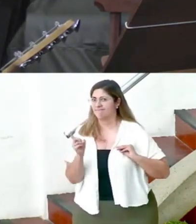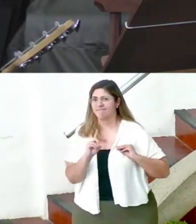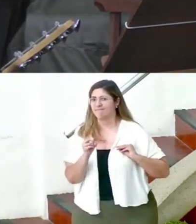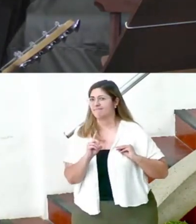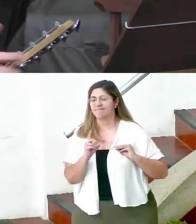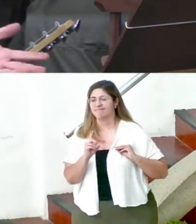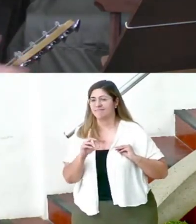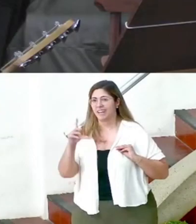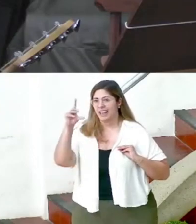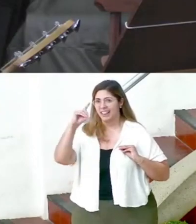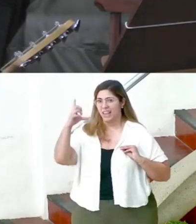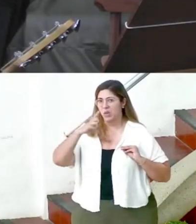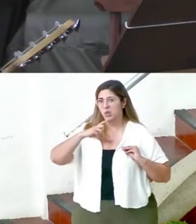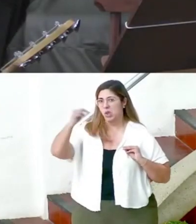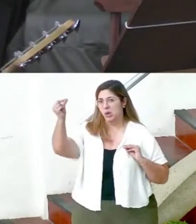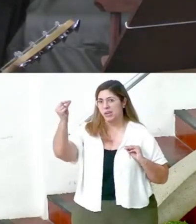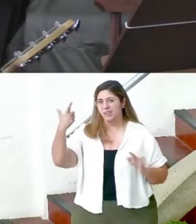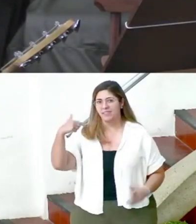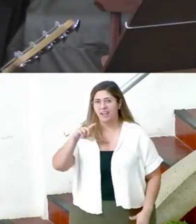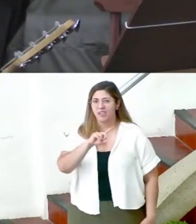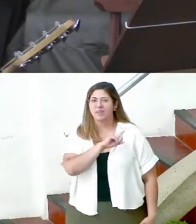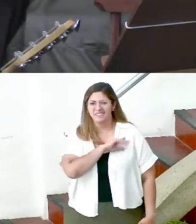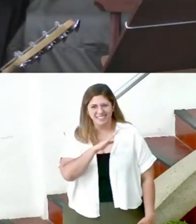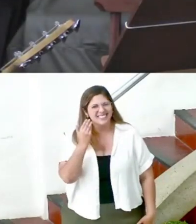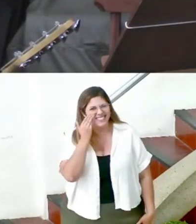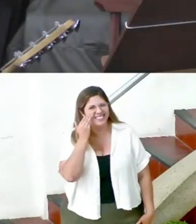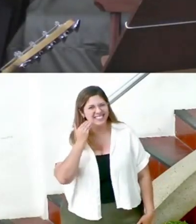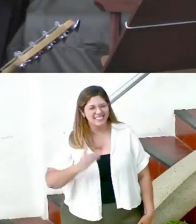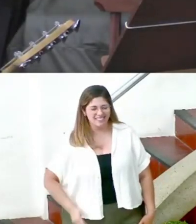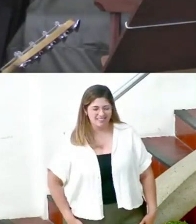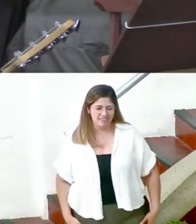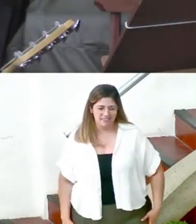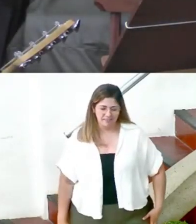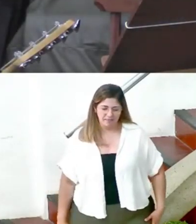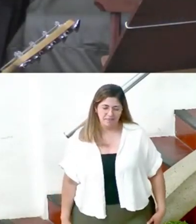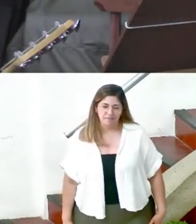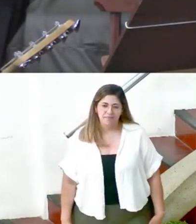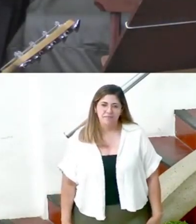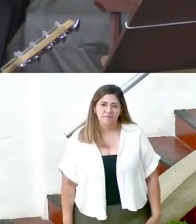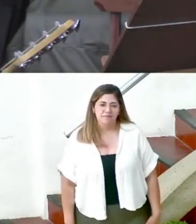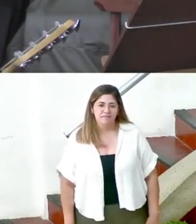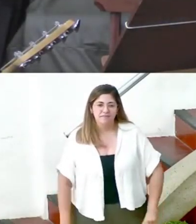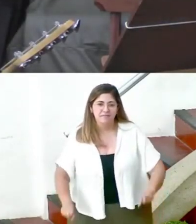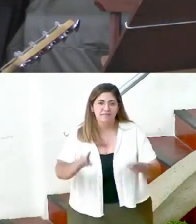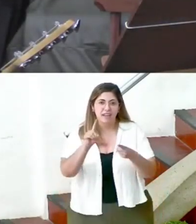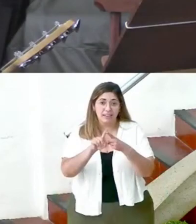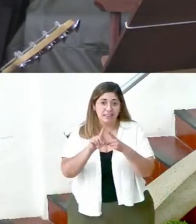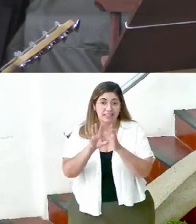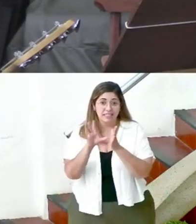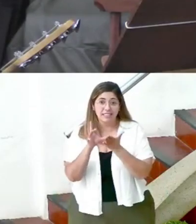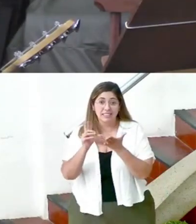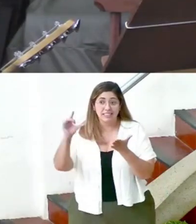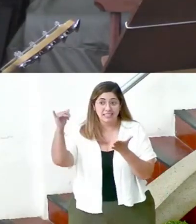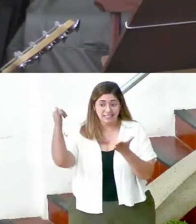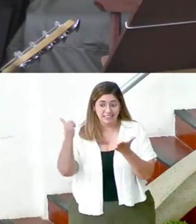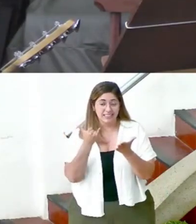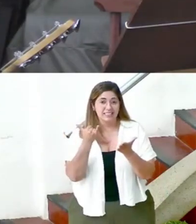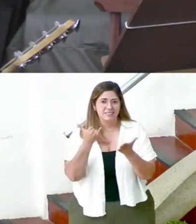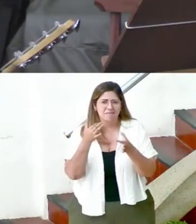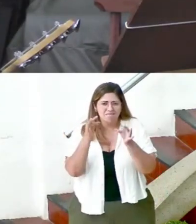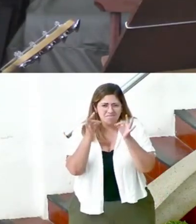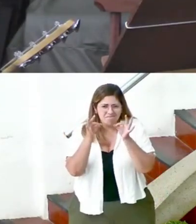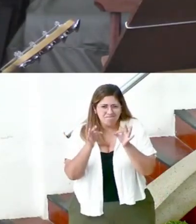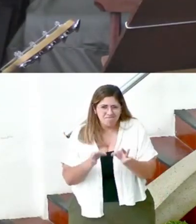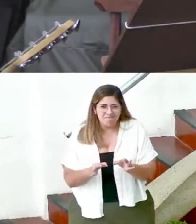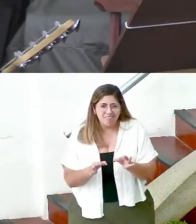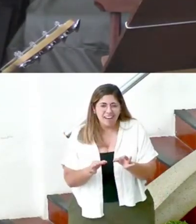É que não tem, é que não dá, porque a Bíblia diz claramente que se há